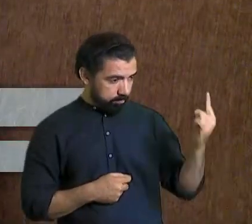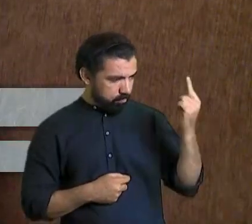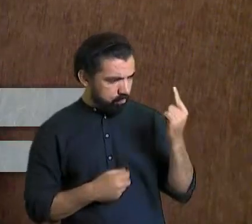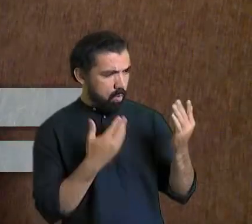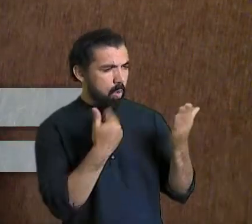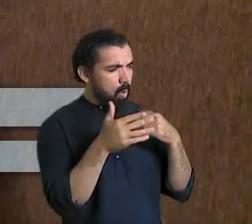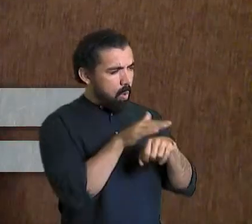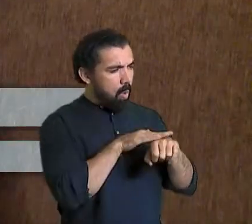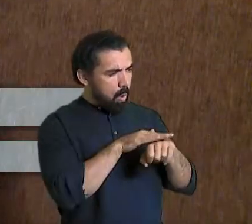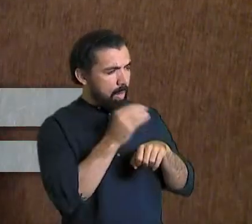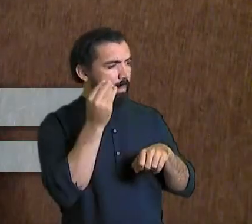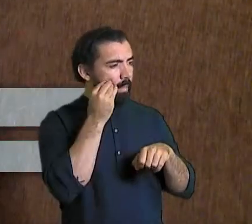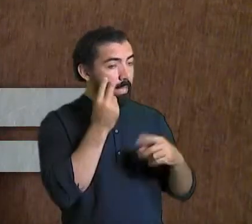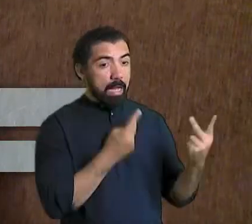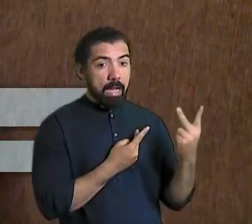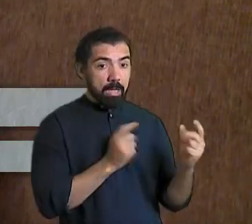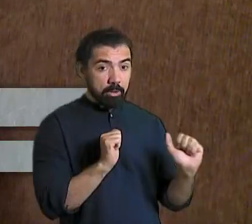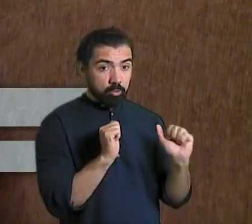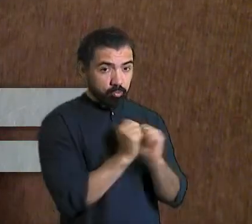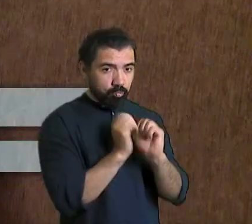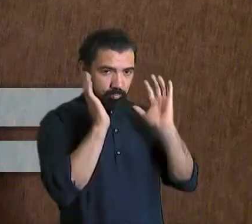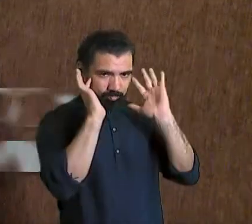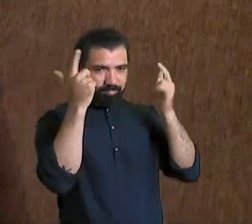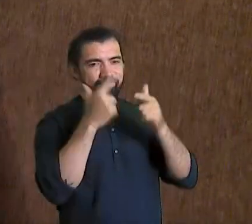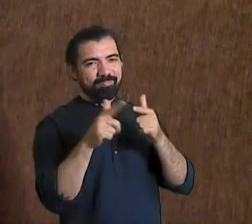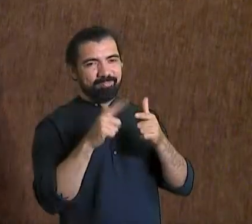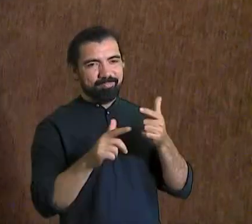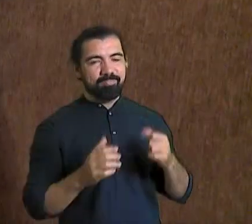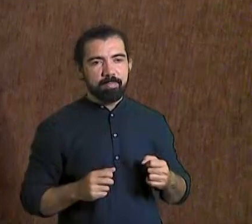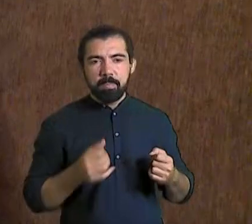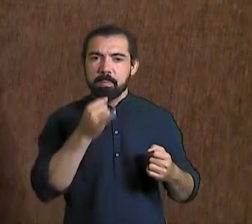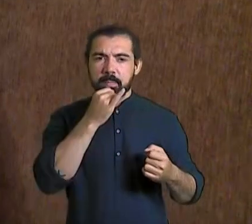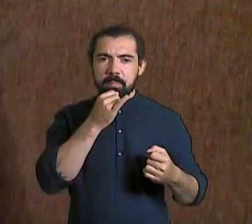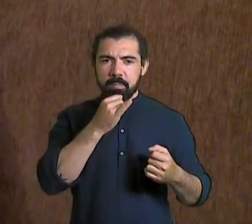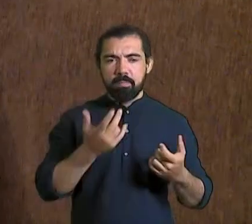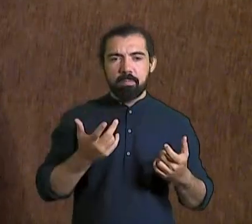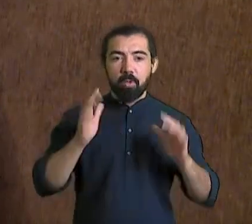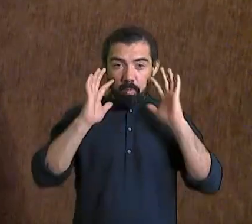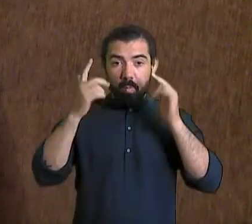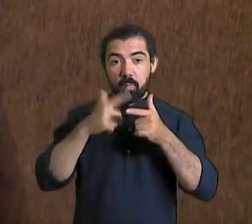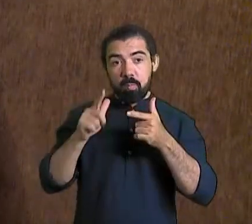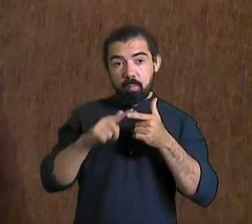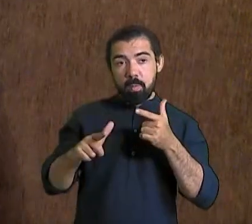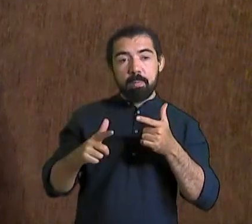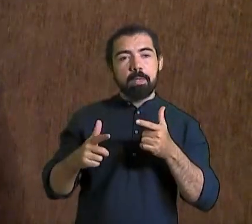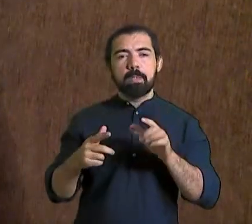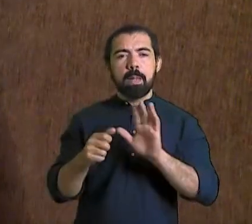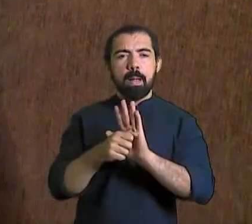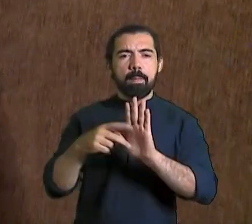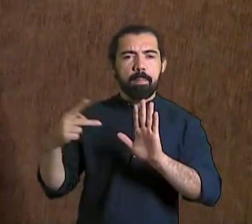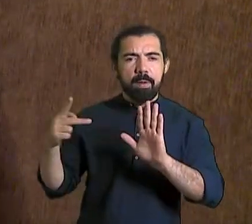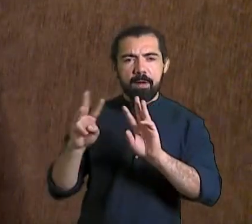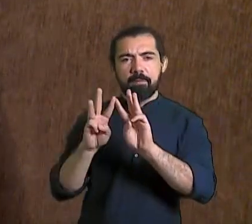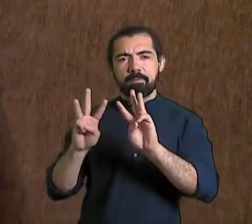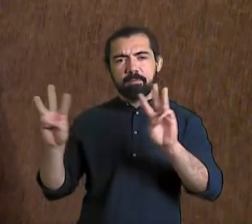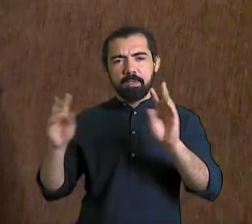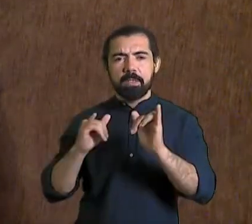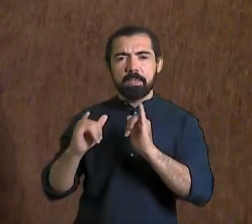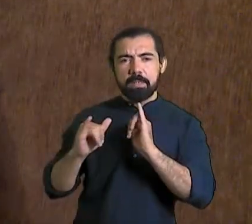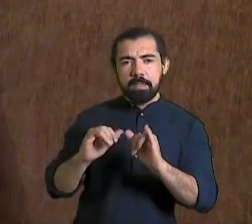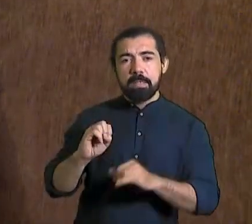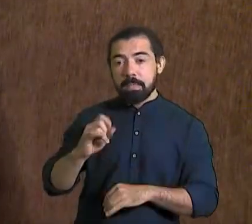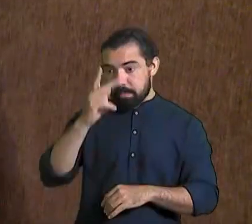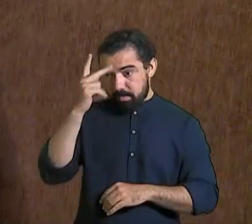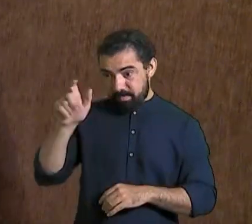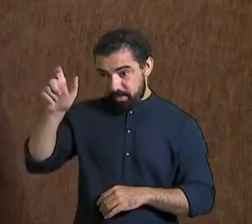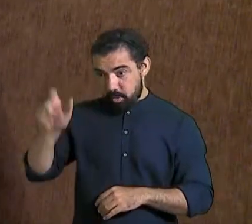forma física ou na internet ou virtual, sem a presença do deficiente, sem a